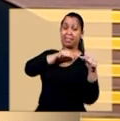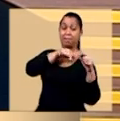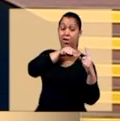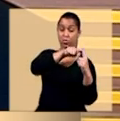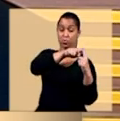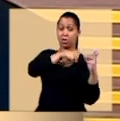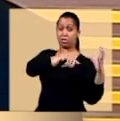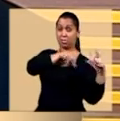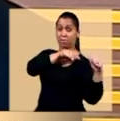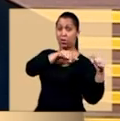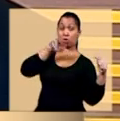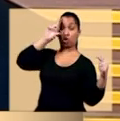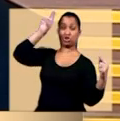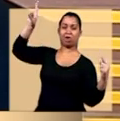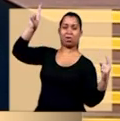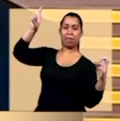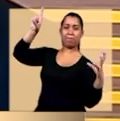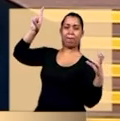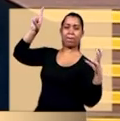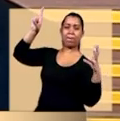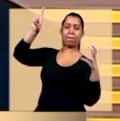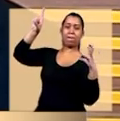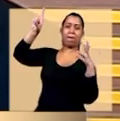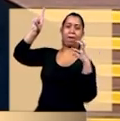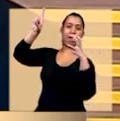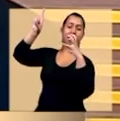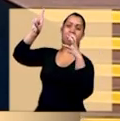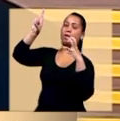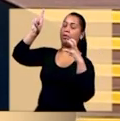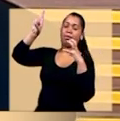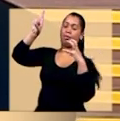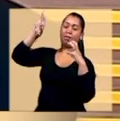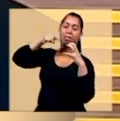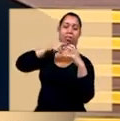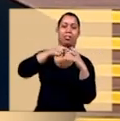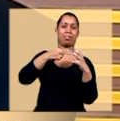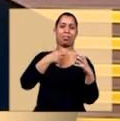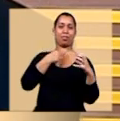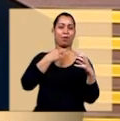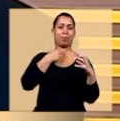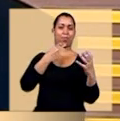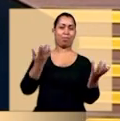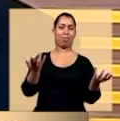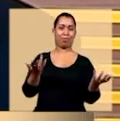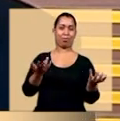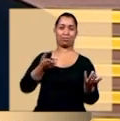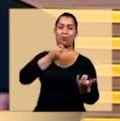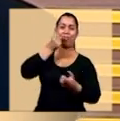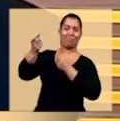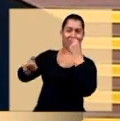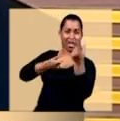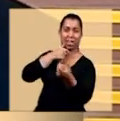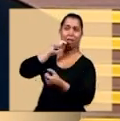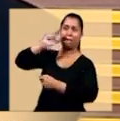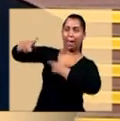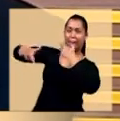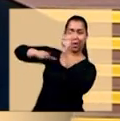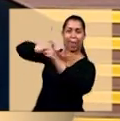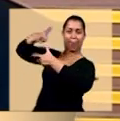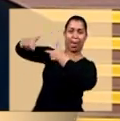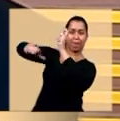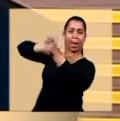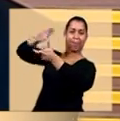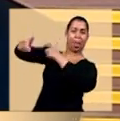trabalhador que seja, vamos dizer assim, hierarquicamente subordinado, assediando, ofendendo,